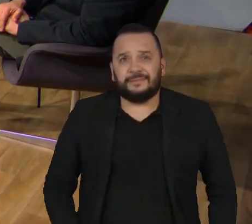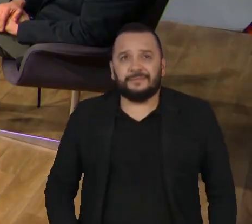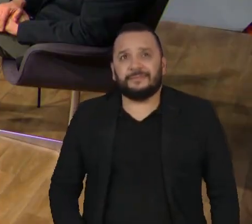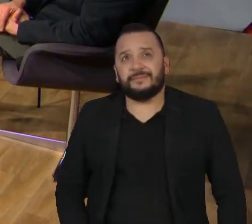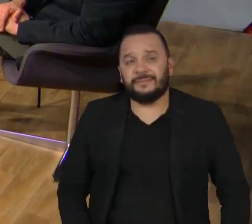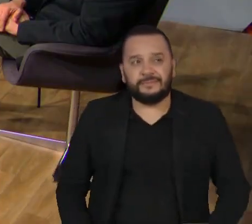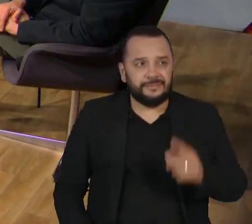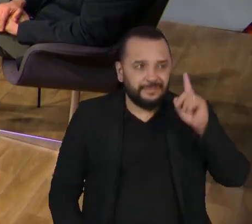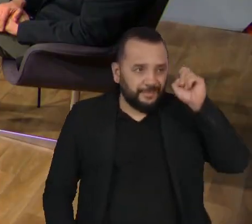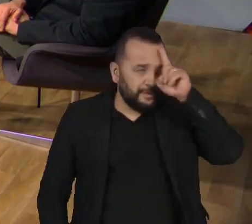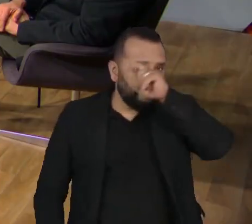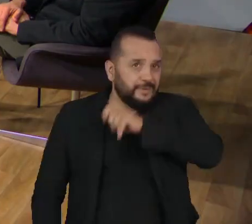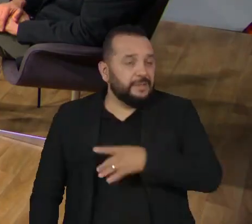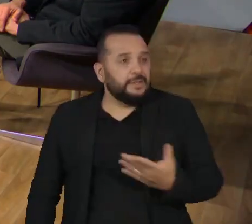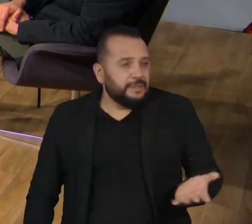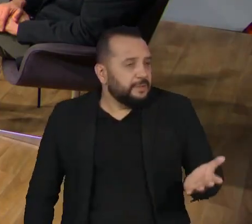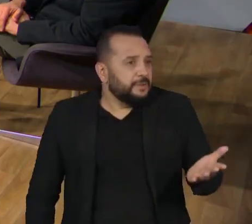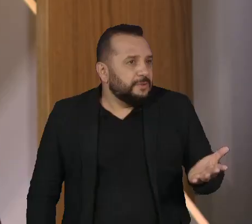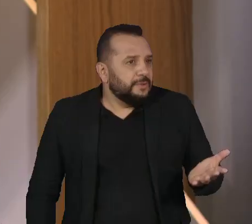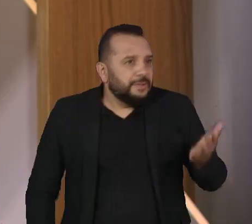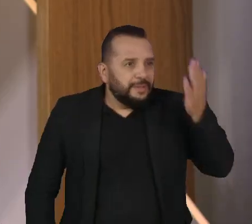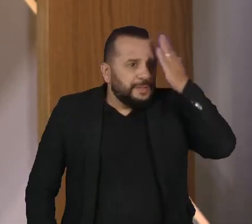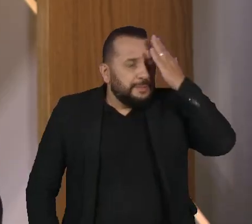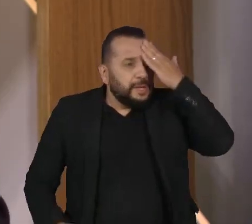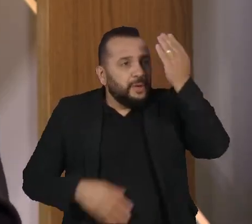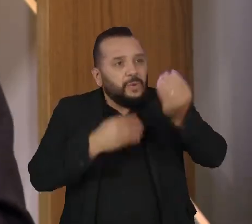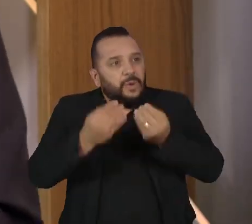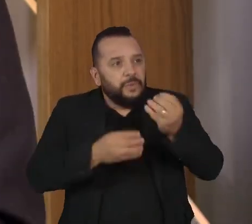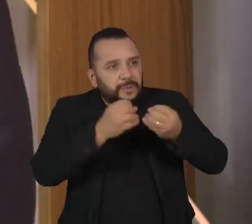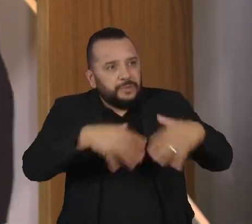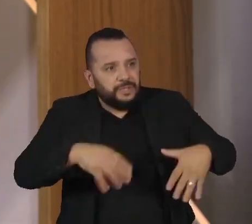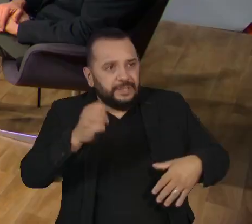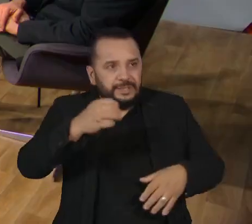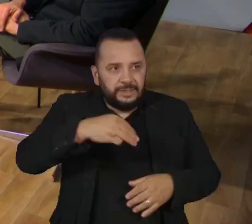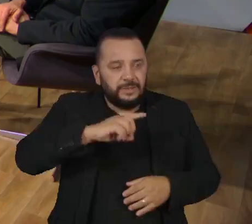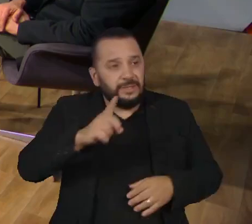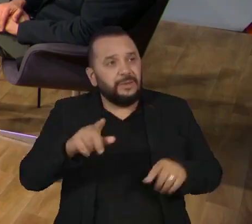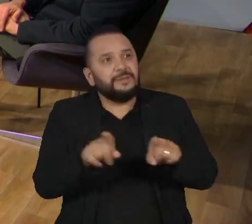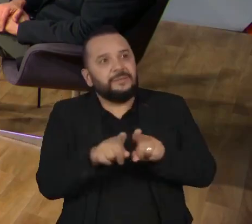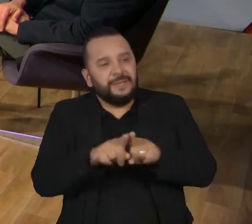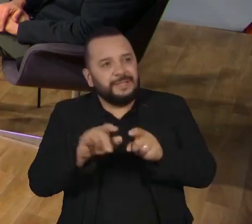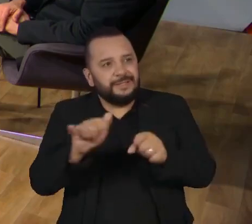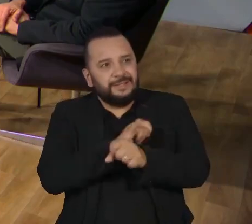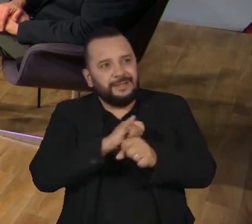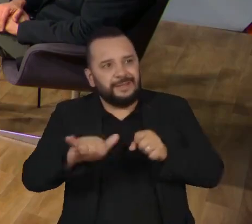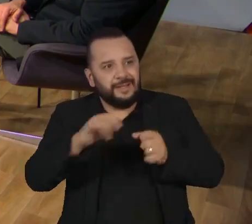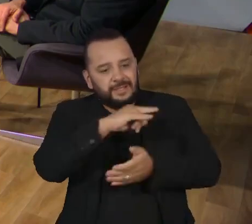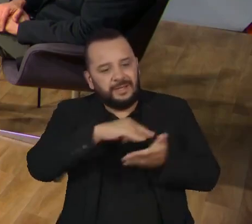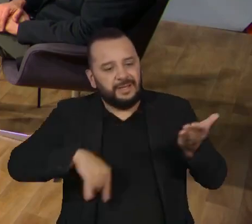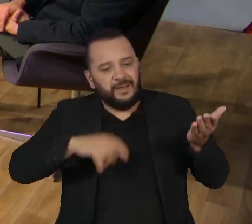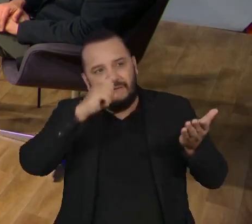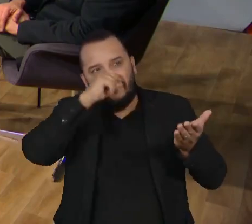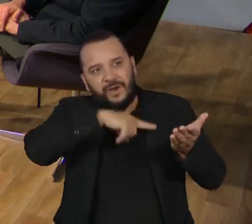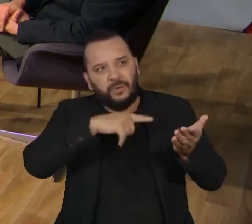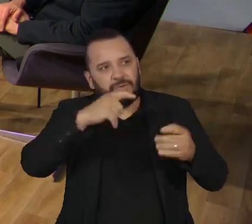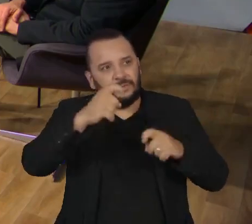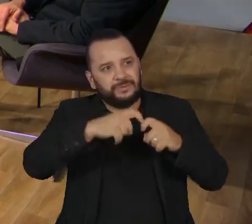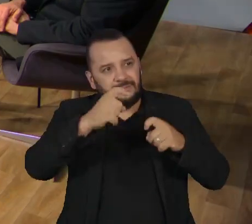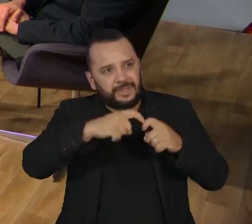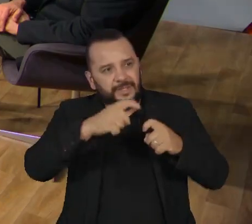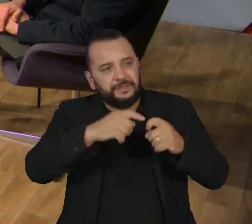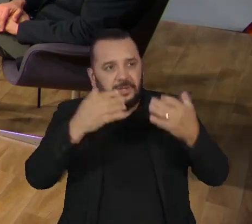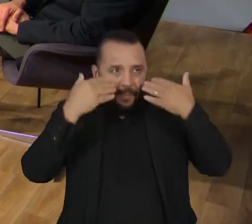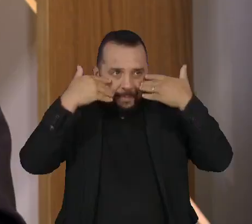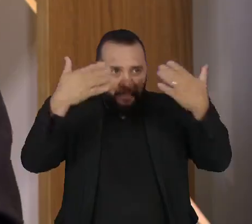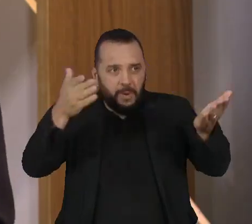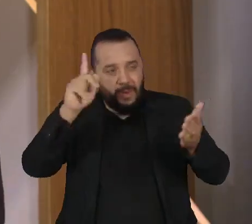disso. E claramente foi uma estratégia de usar isso há 2 dias, claro, ou a menos de 48 horas do início da votação. É uma estratégia. Ele